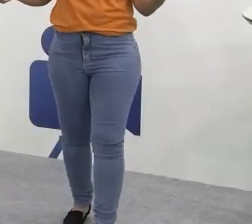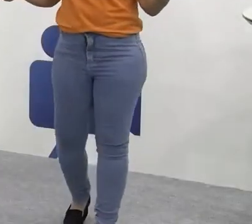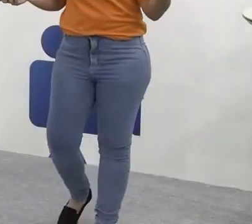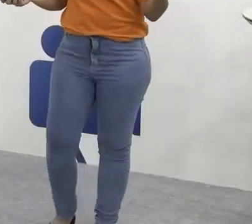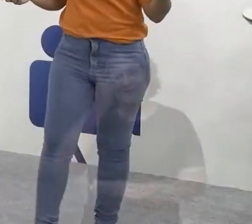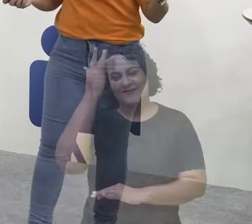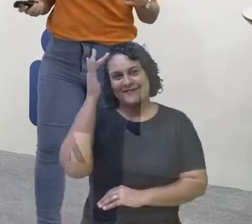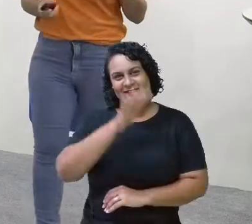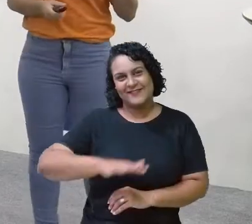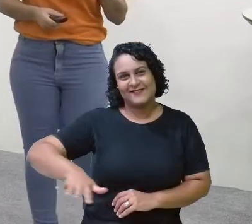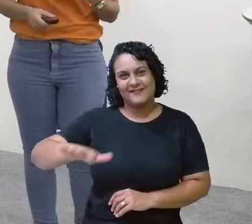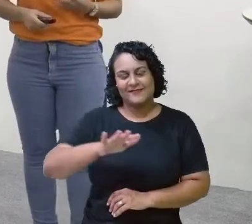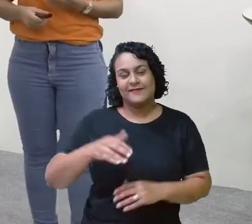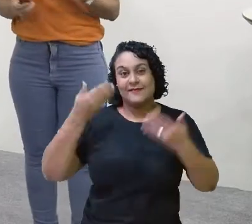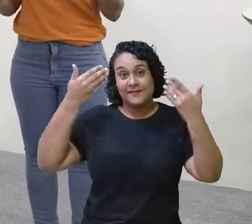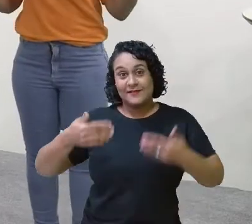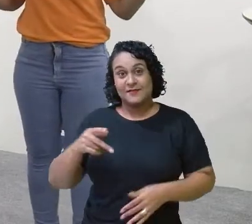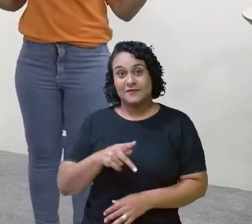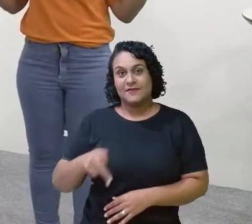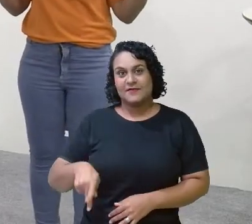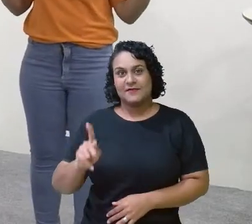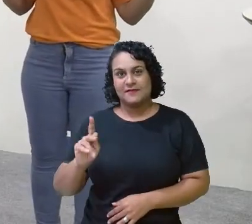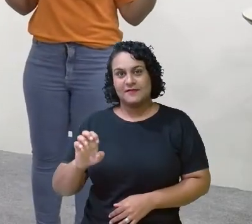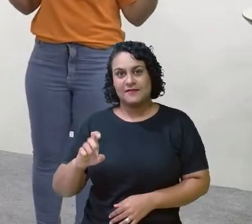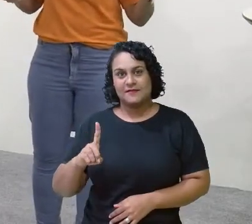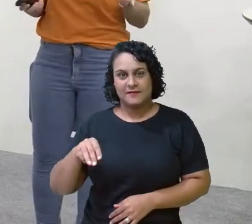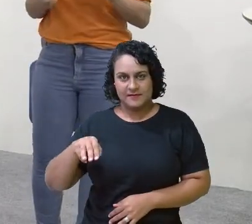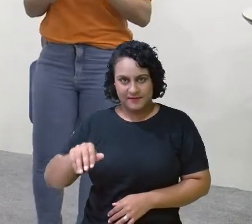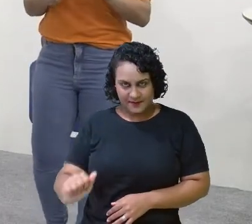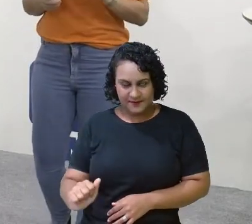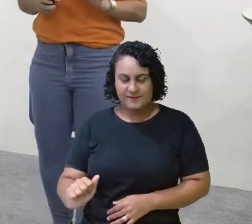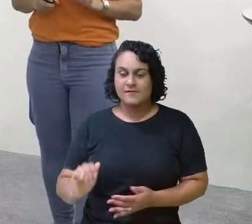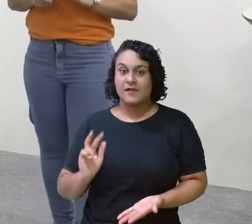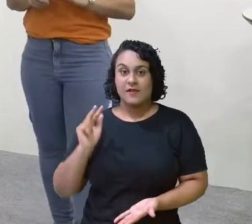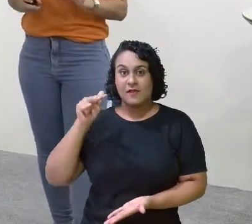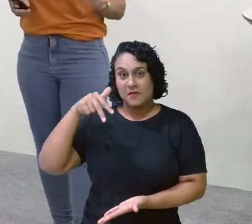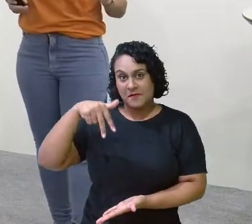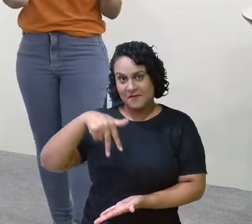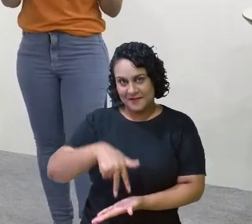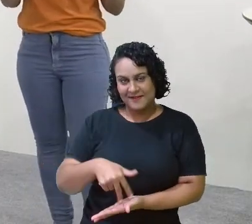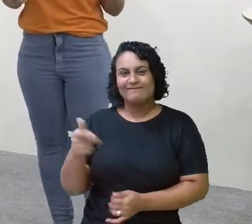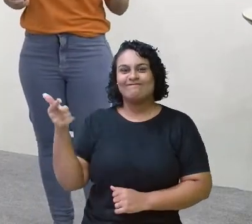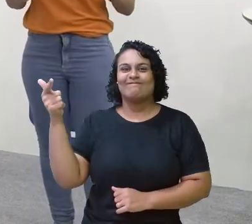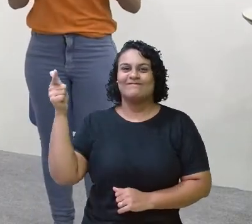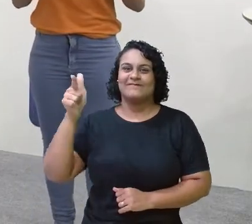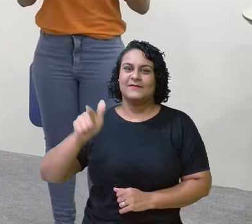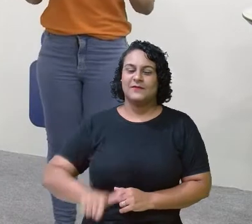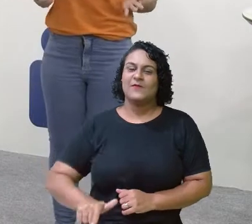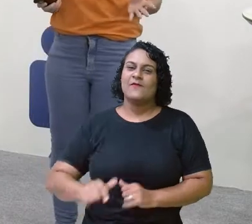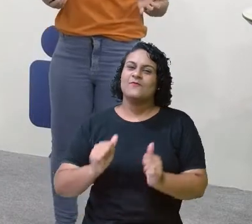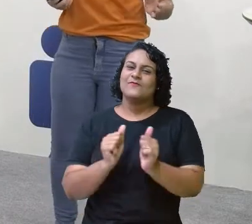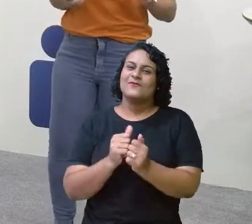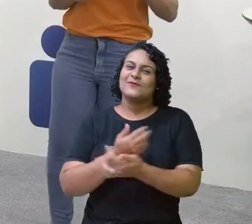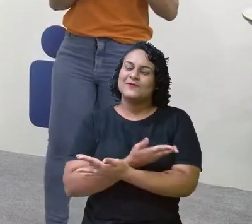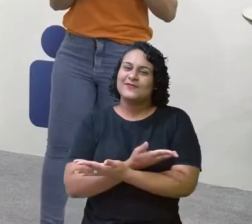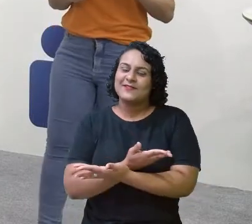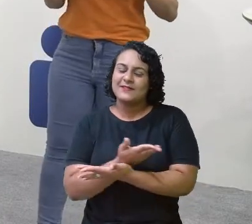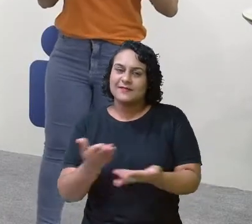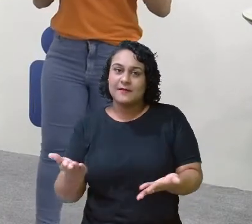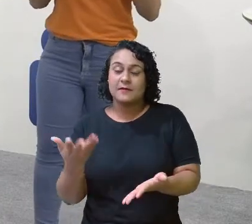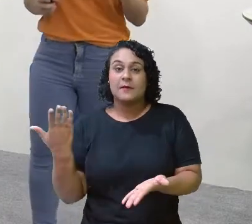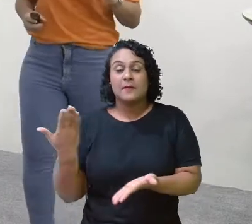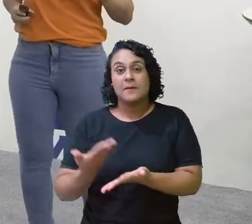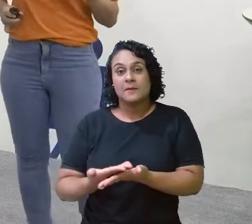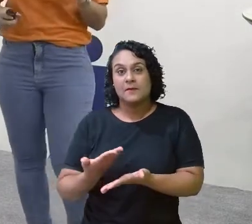Olá, pessoal. Eu sou a professora Kedma Santos e estou aqui mais uma vez com vocês para a